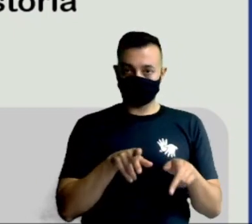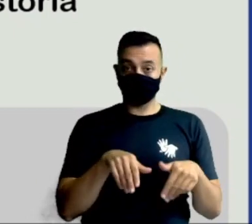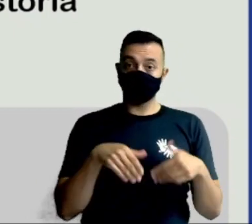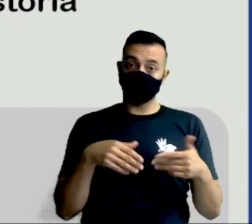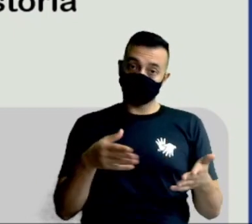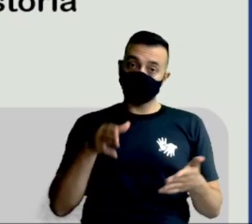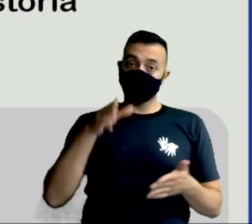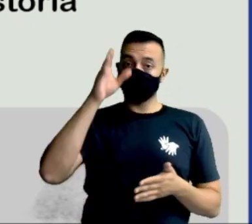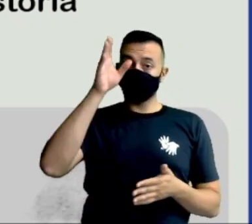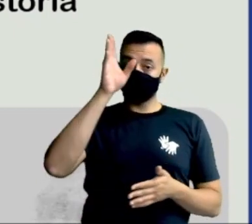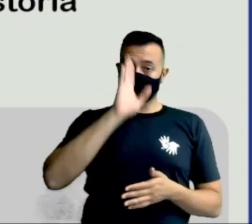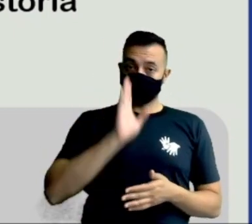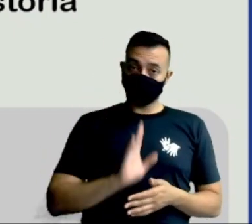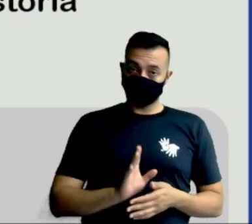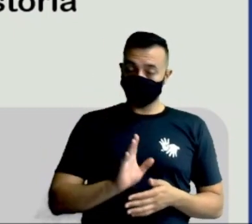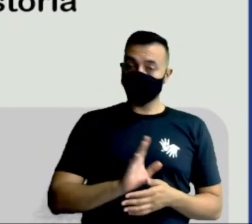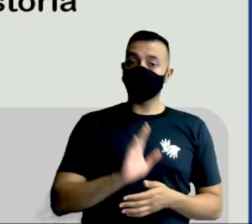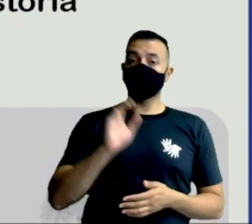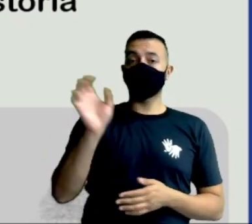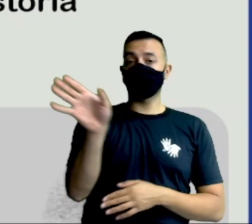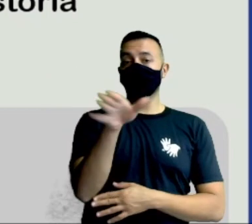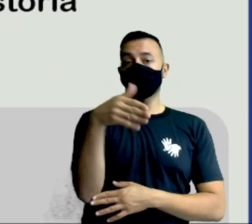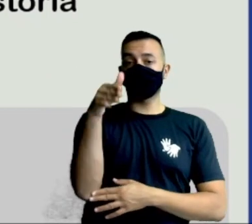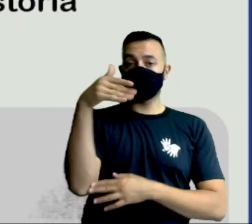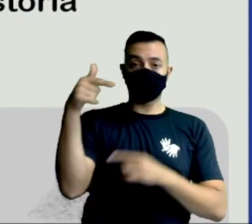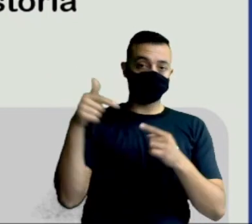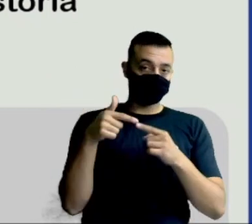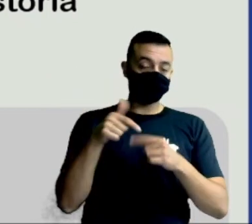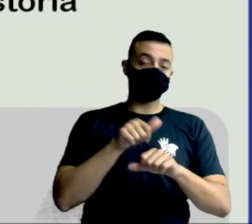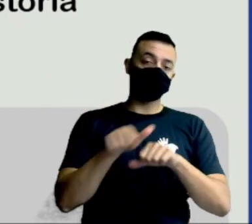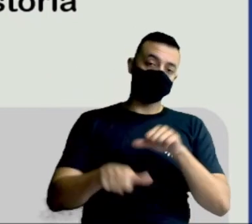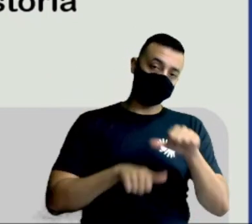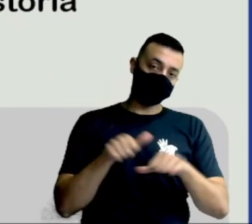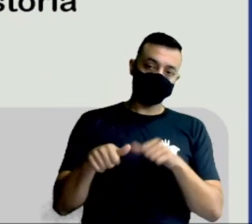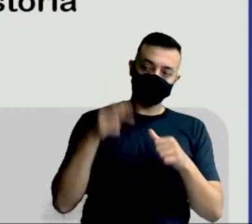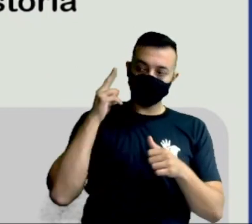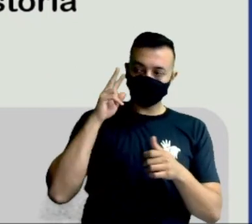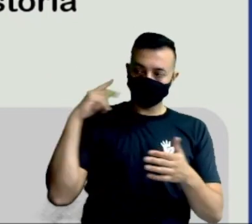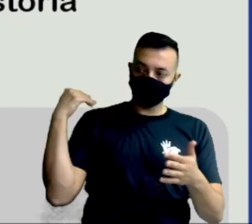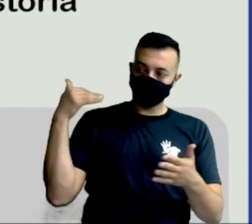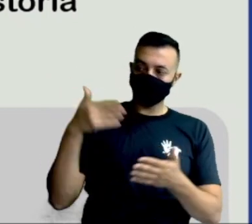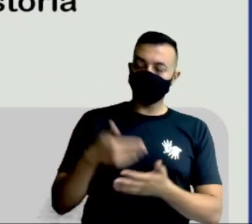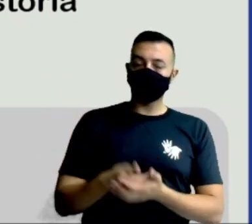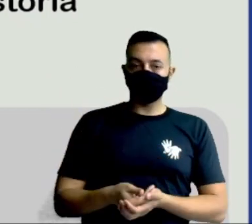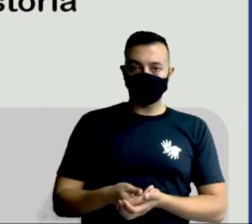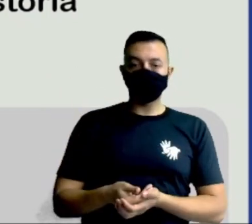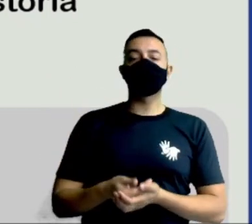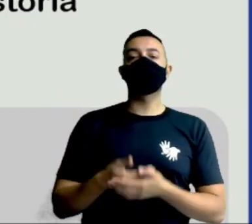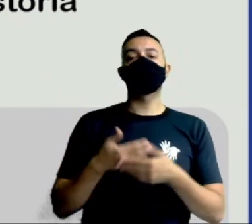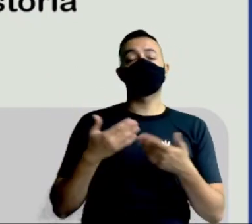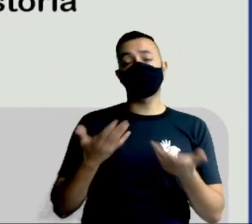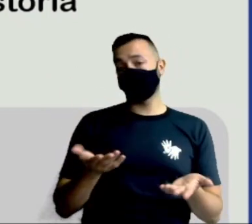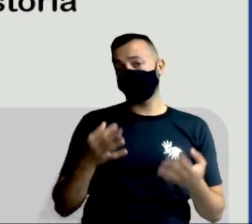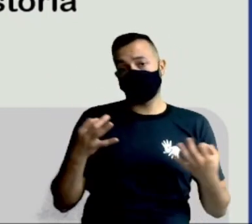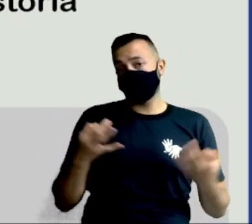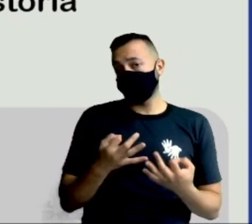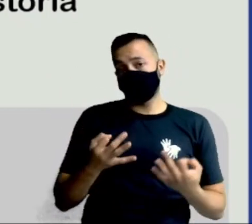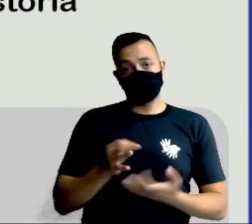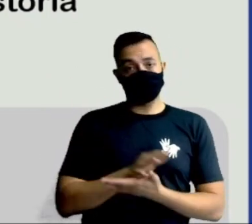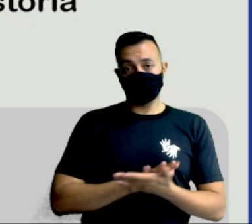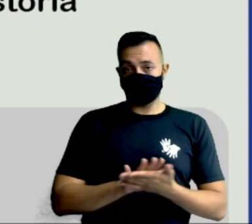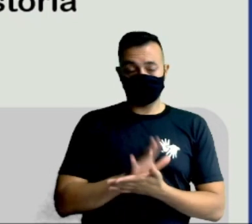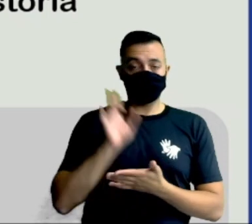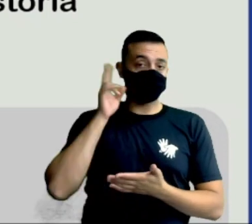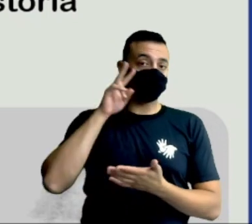tamanho do país, a bandeira que representa a nossa nação, mudou ao longo da história. E assim como ninguém é perfeito,